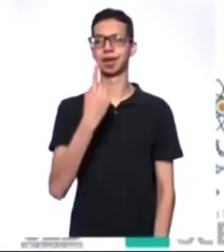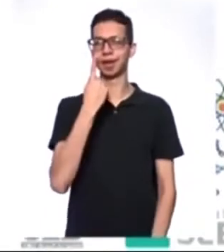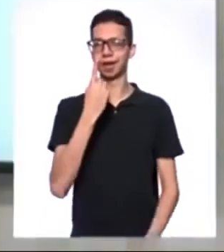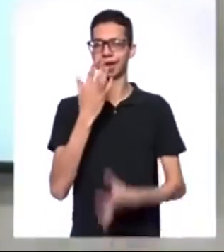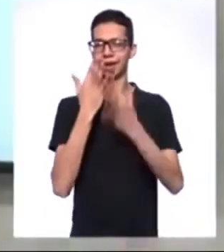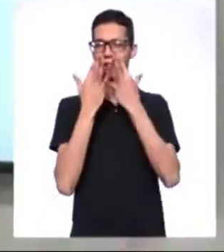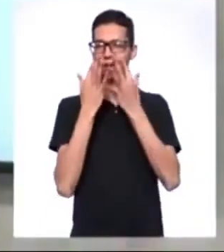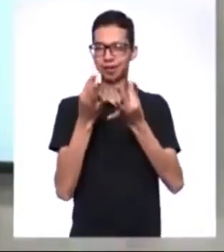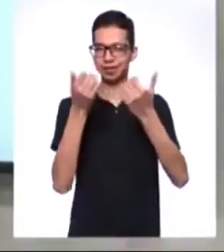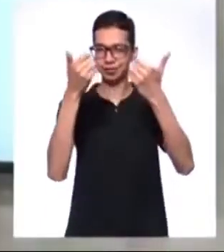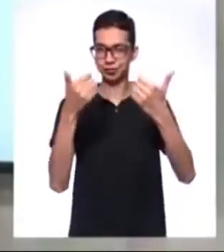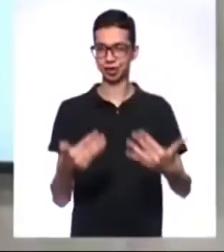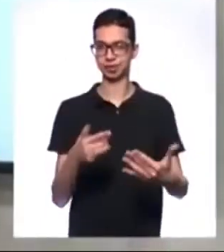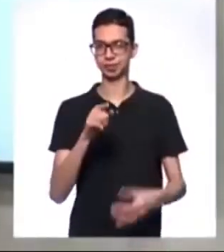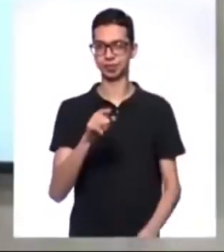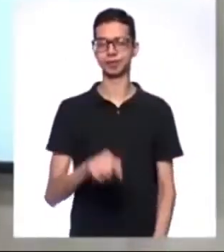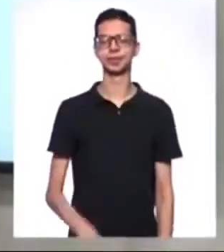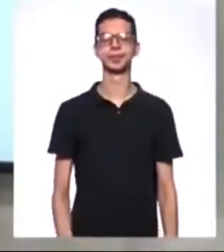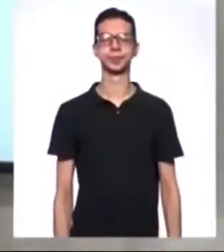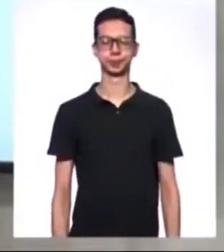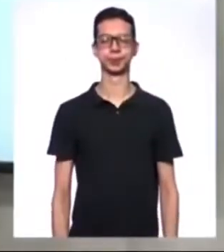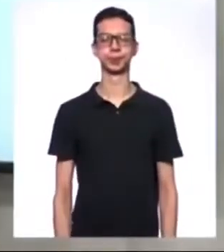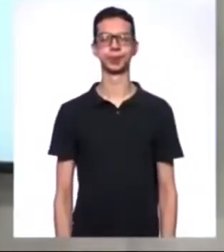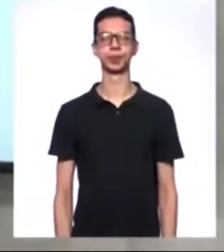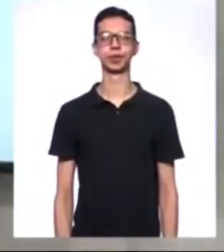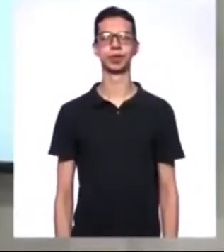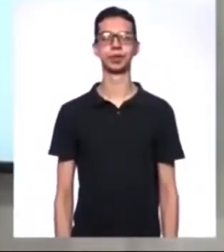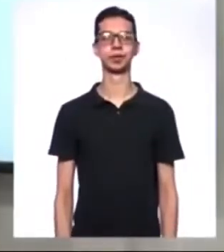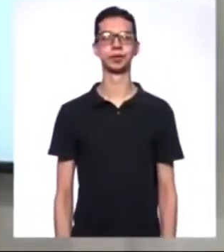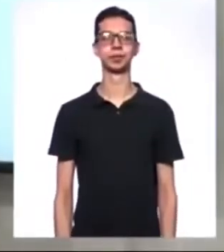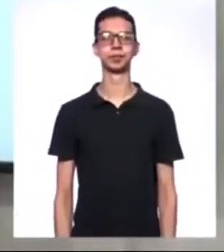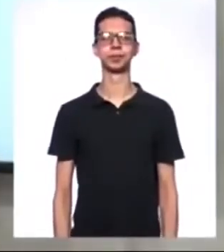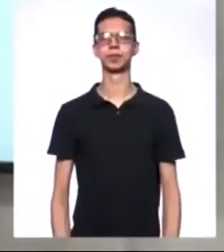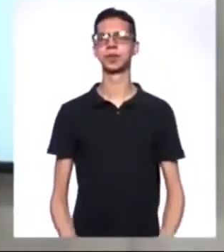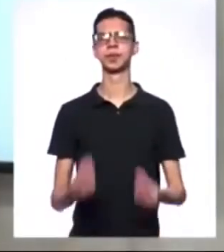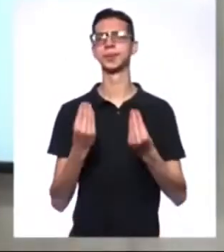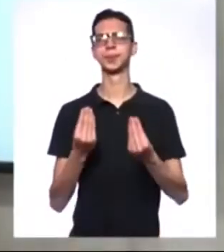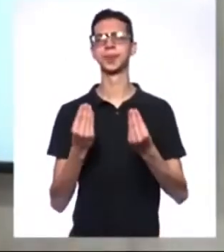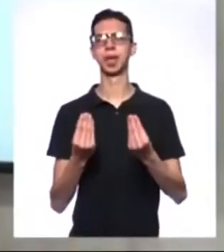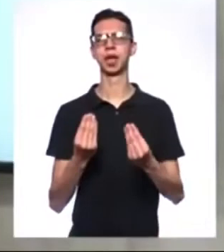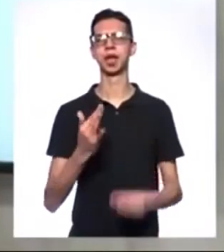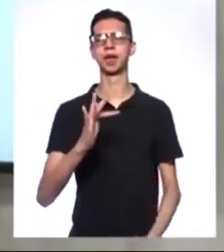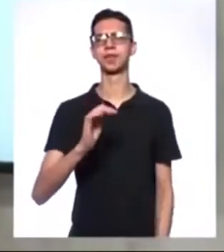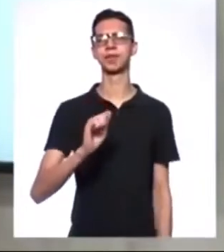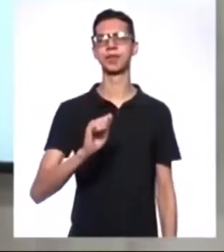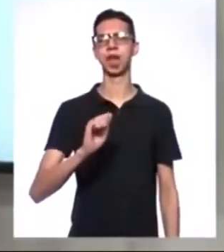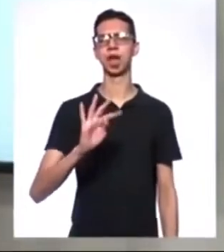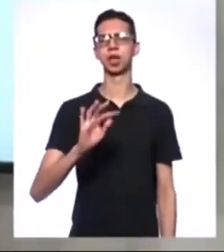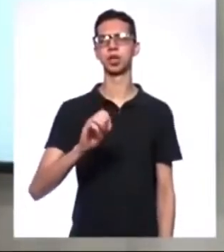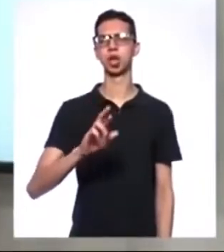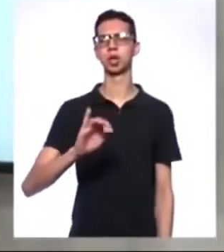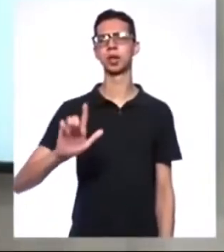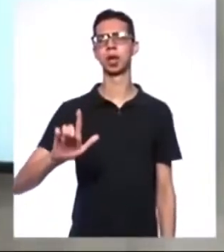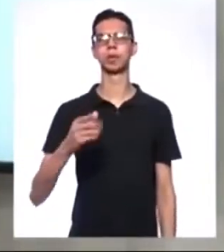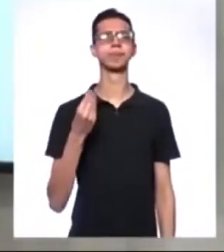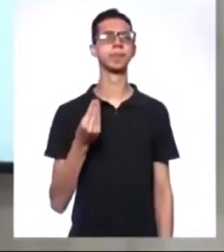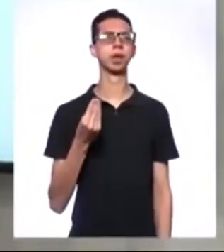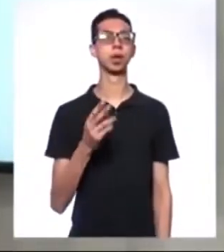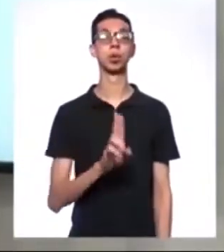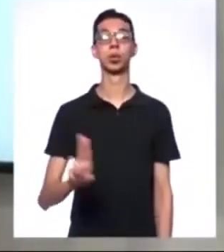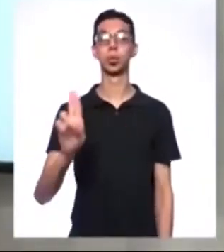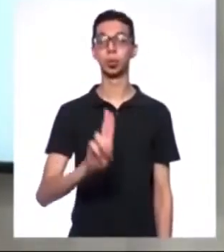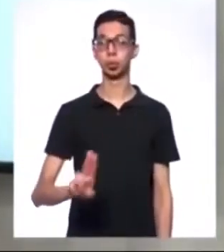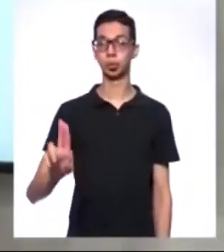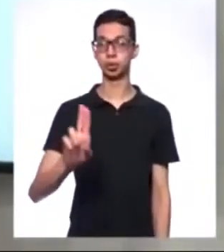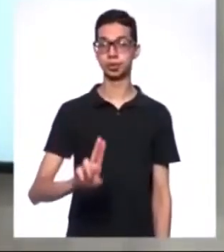quero explicar uma coisa a rua para que que serve esse tal de fatorial a gente usa ele mais para fazer uma troca